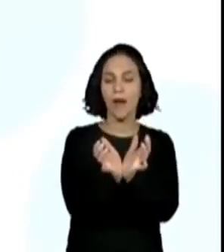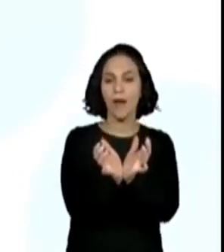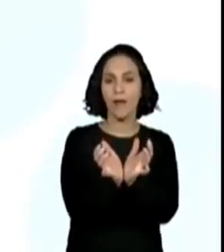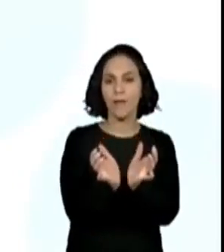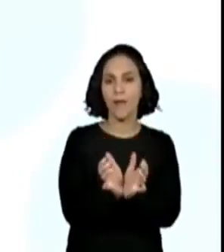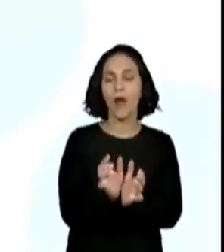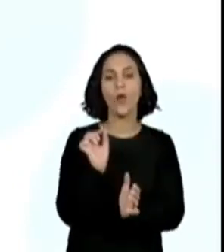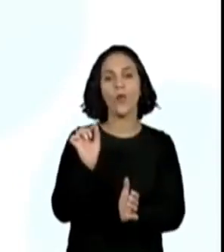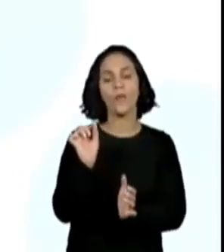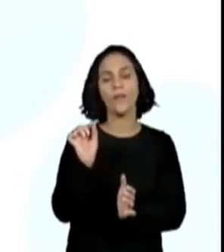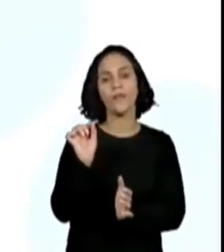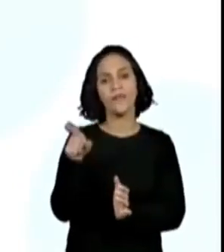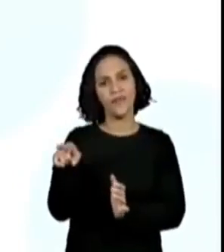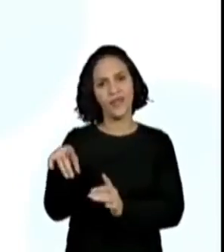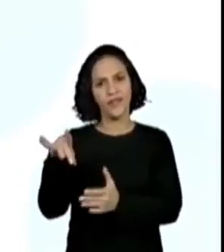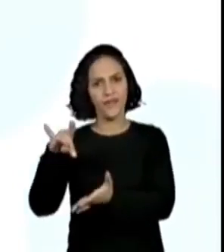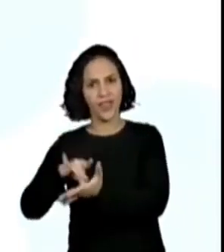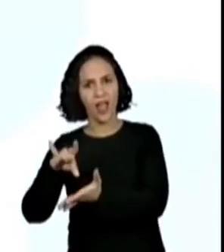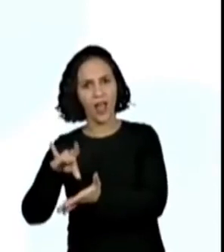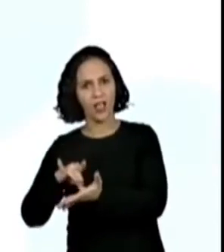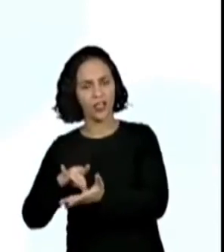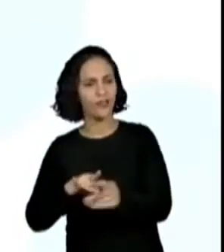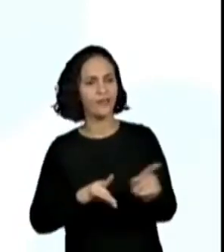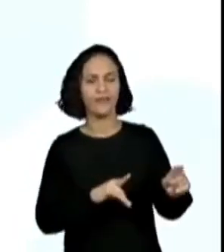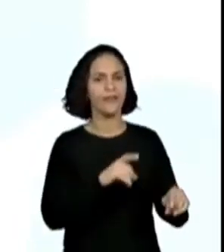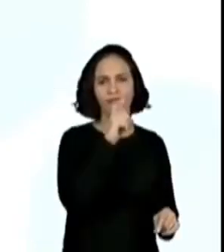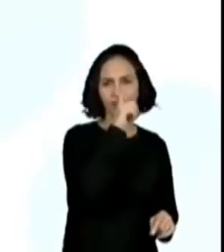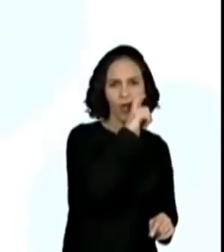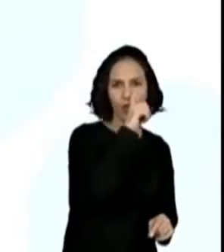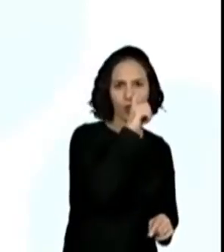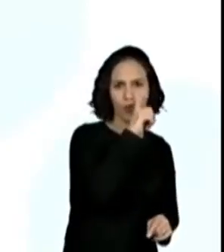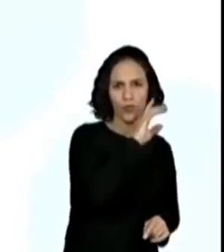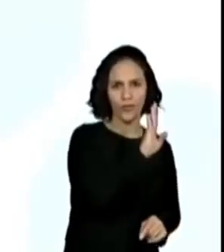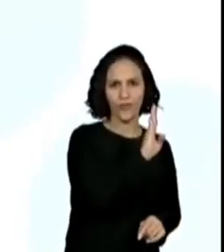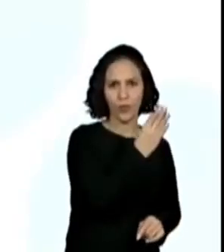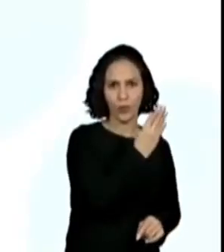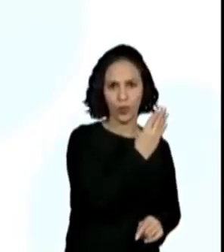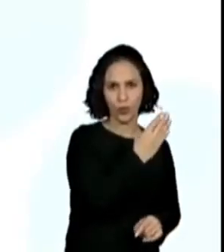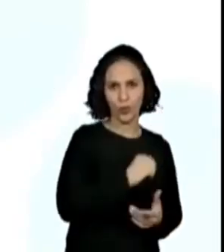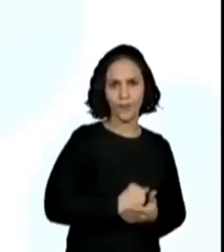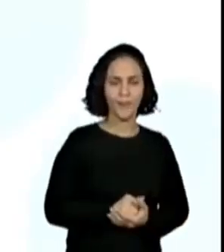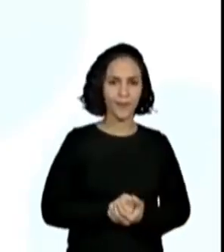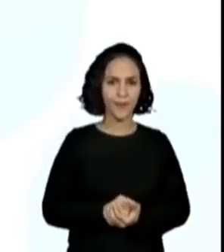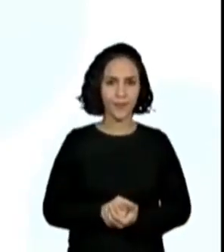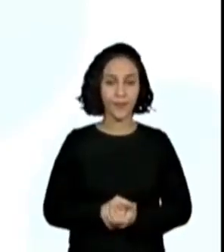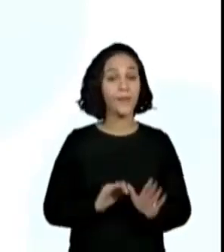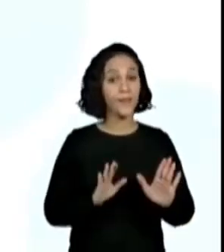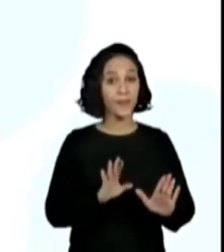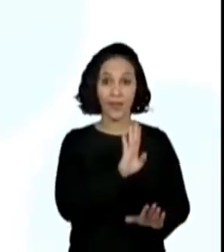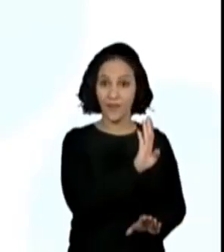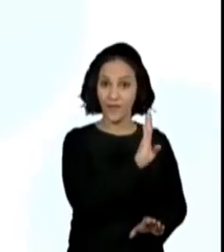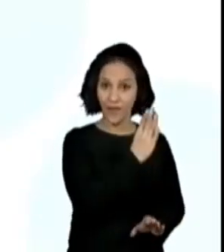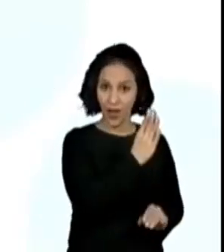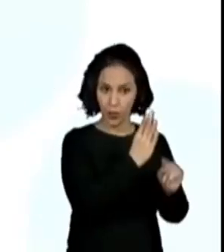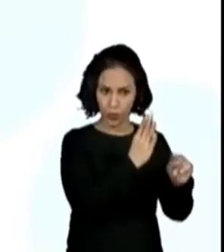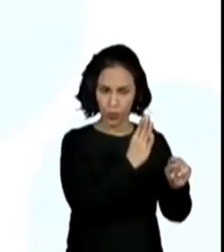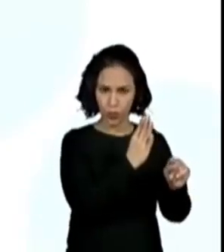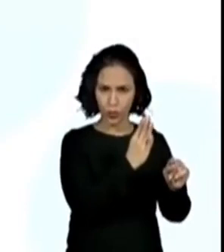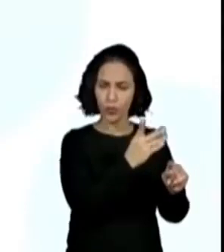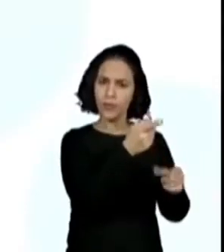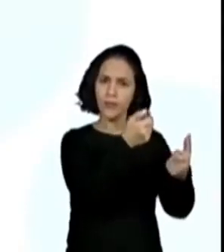em verdadeiras ou falsa elee DIU que para sentenças falsas